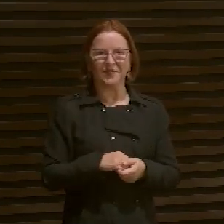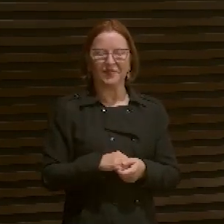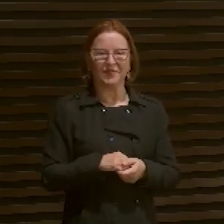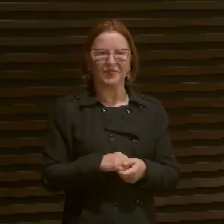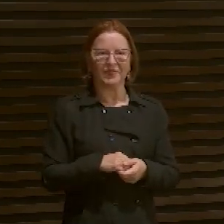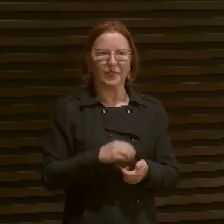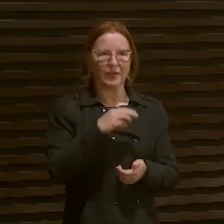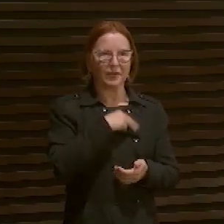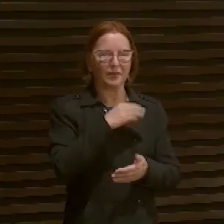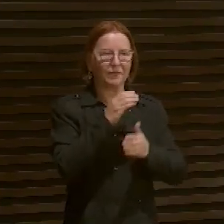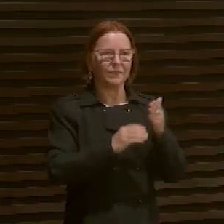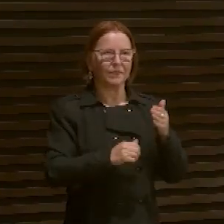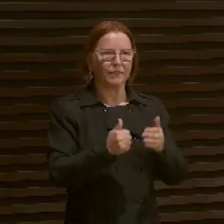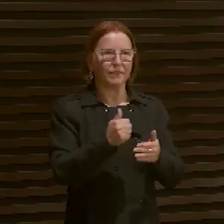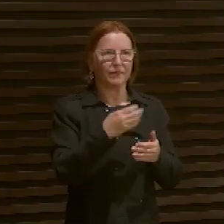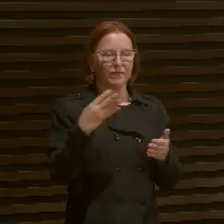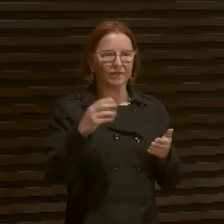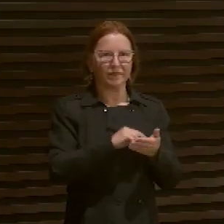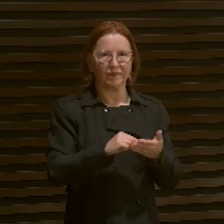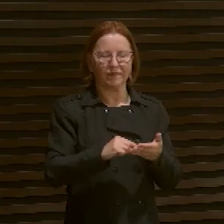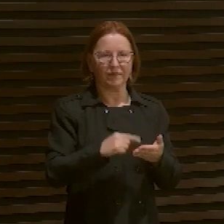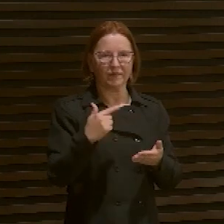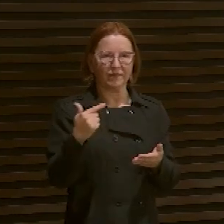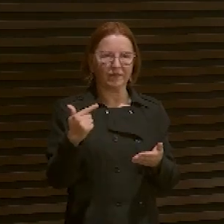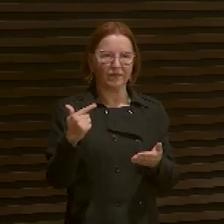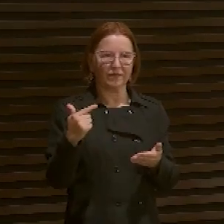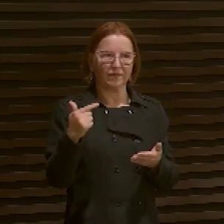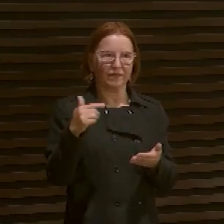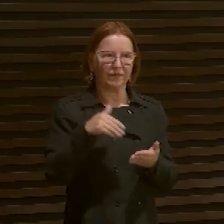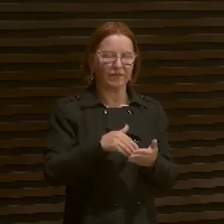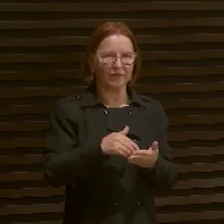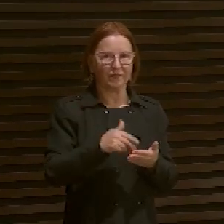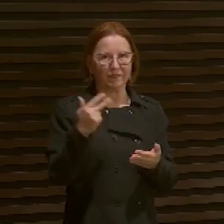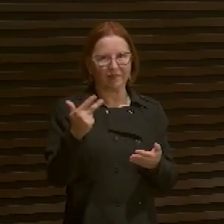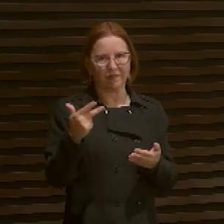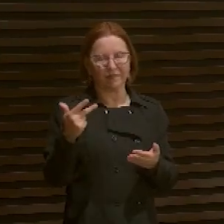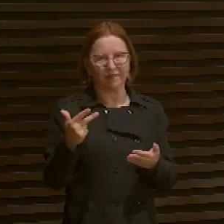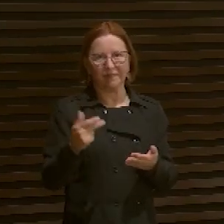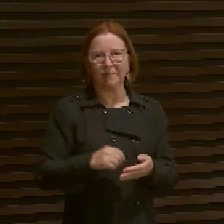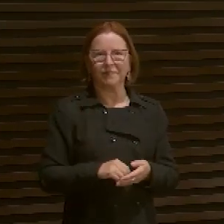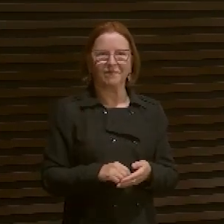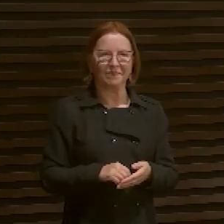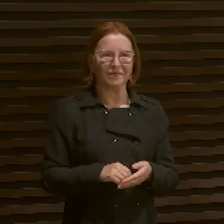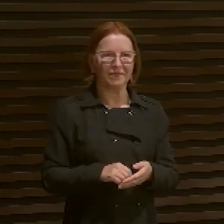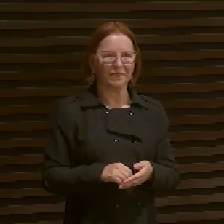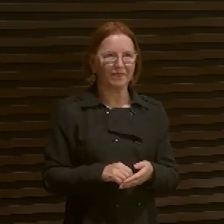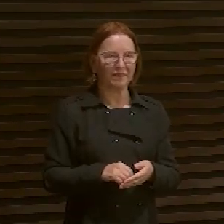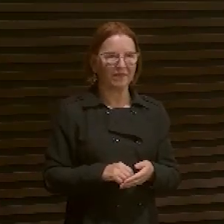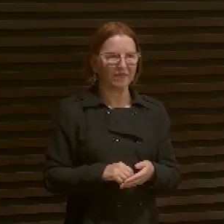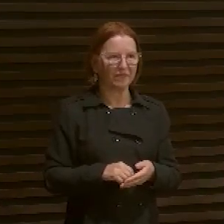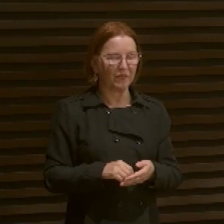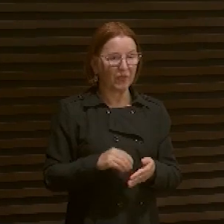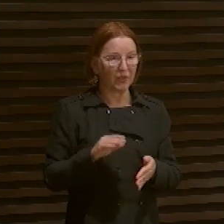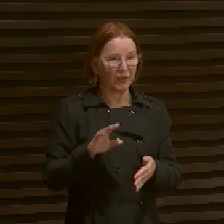Mateus 14, de 22 a 33. Irmãos, apenas uma orientação com relação